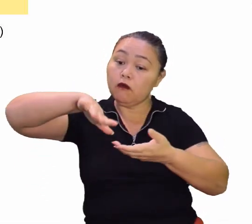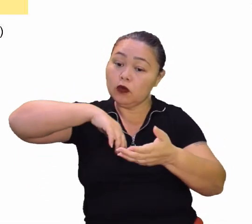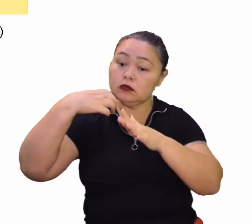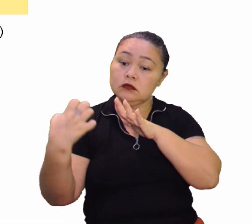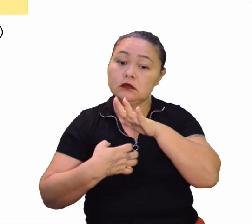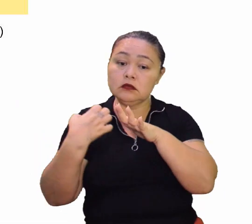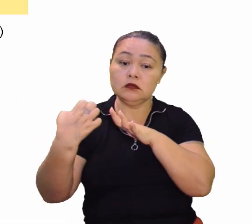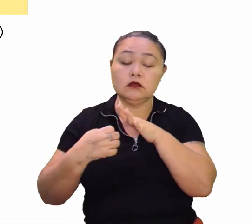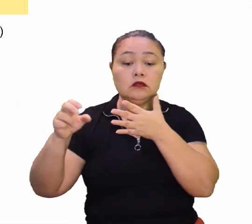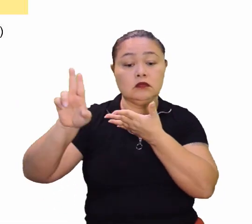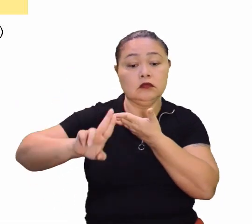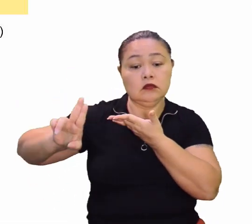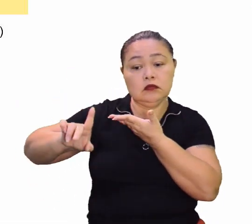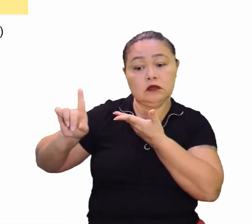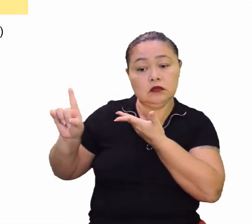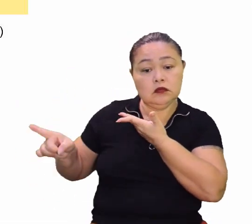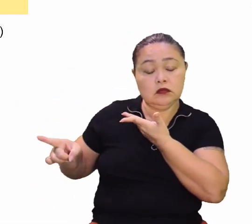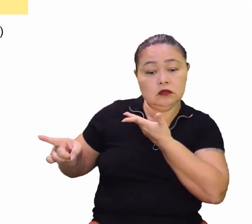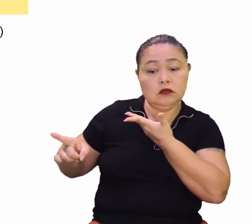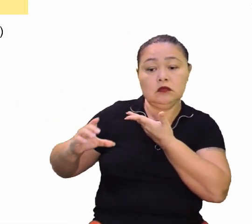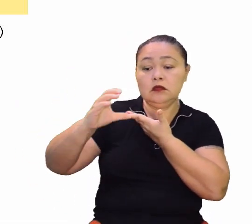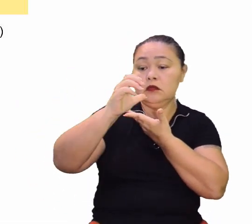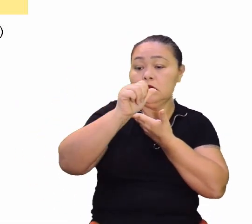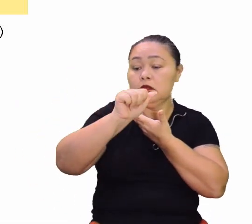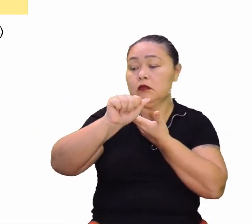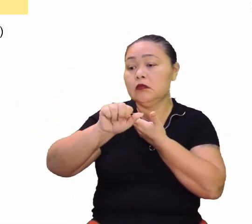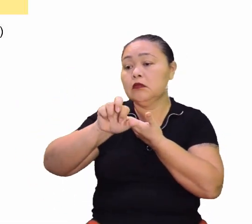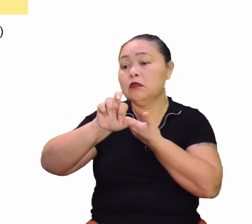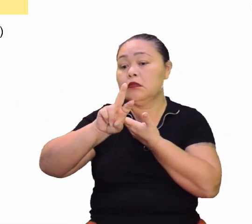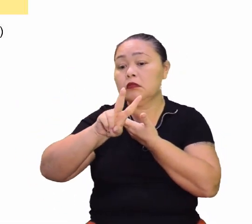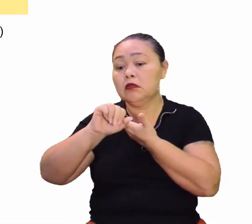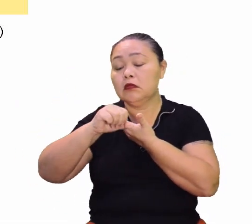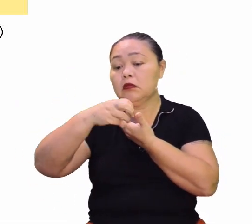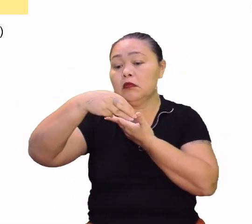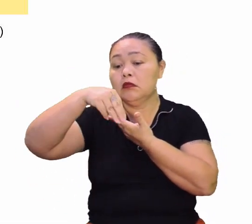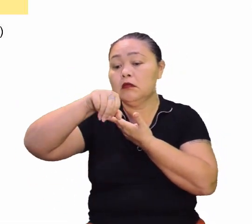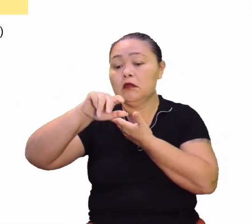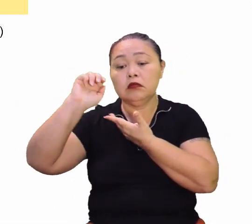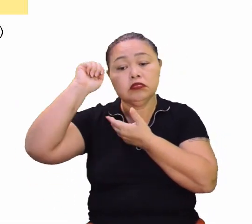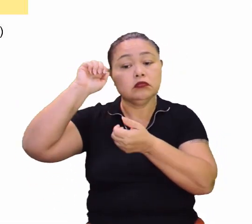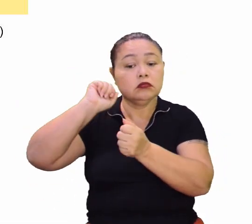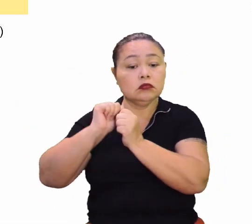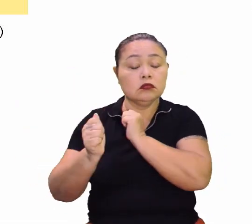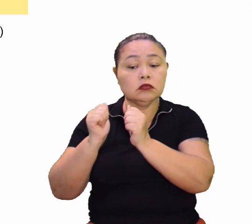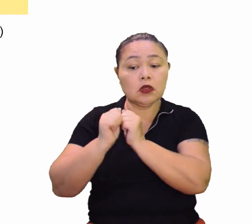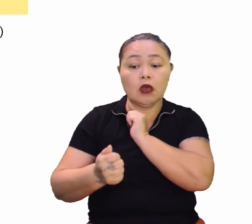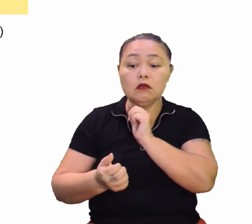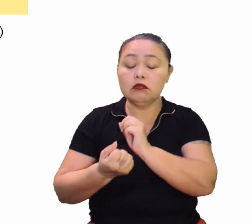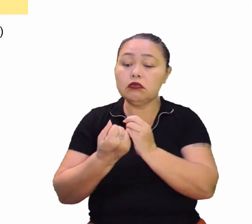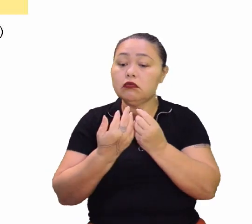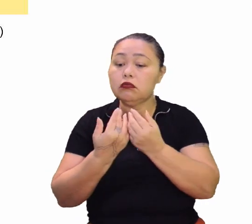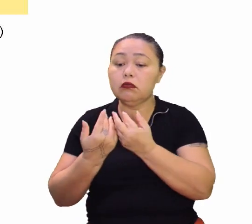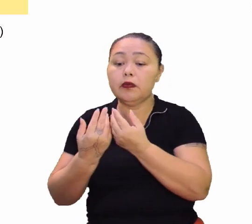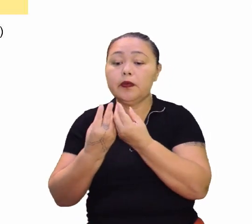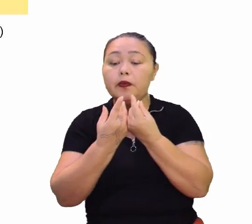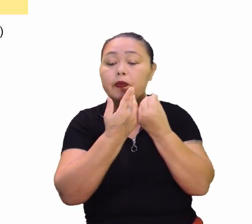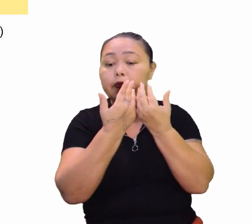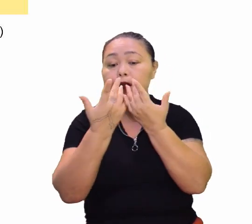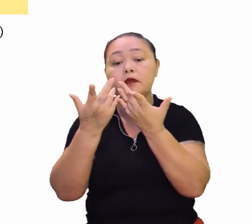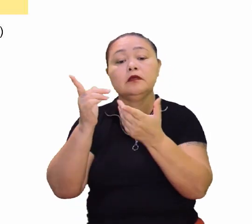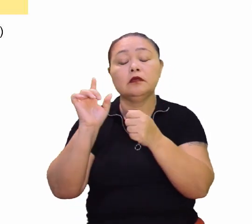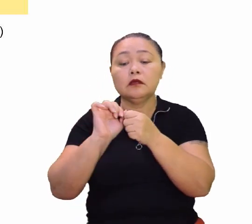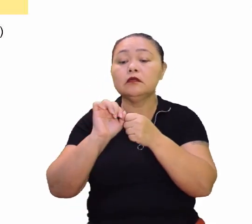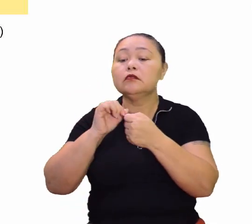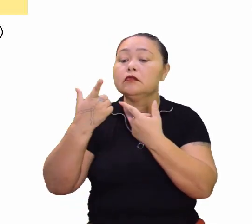Industrial utilizou essa fonte carvão mineral, que na queima libera gases